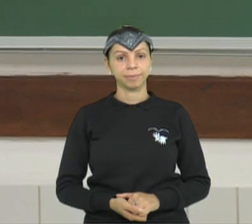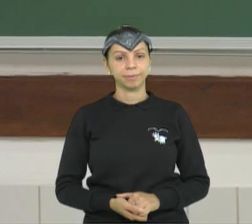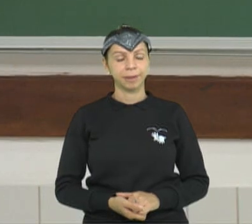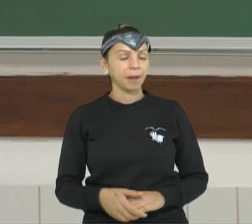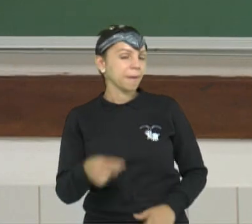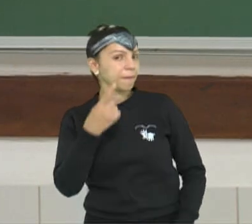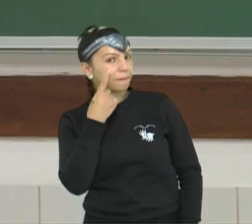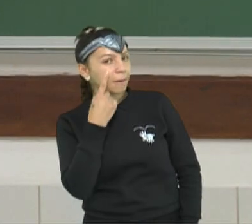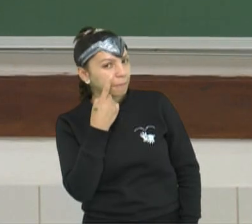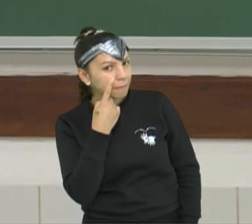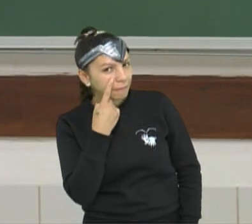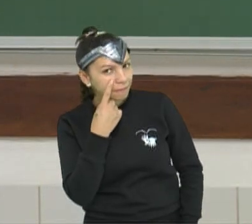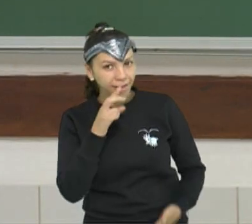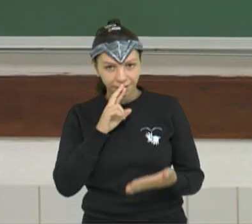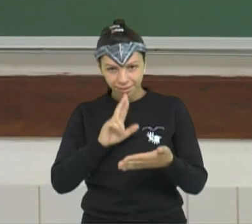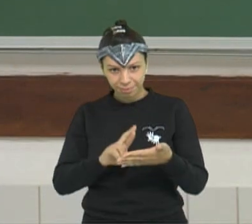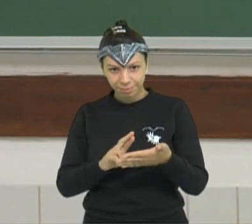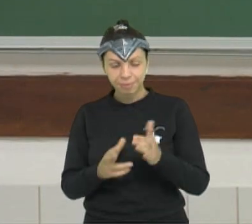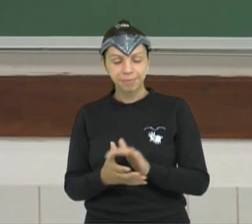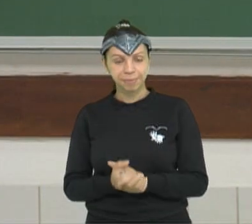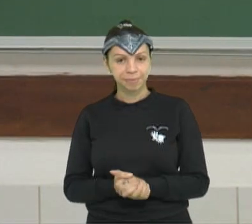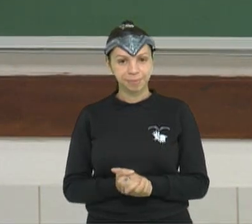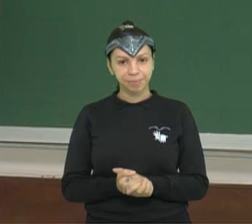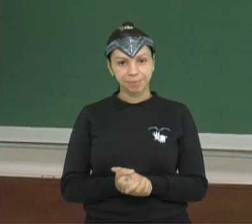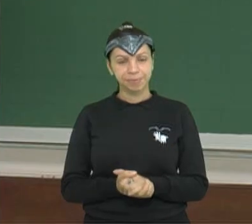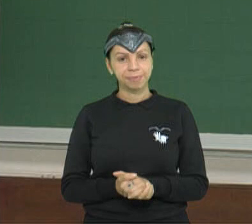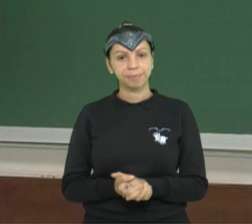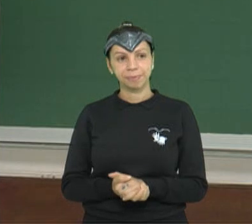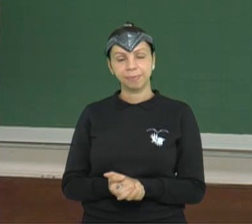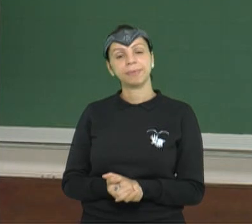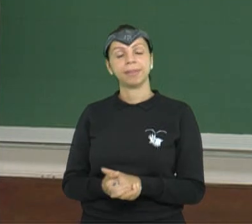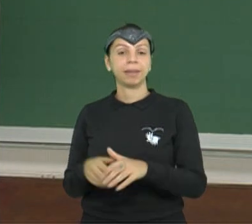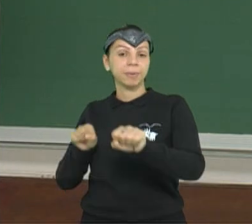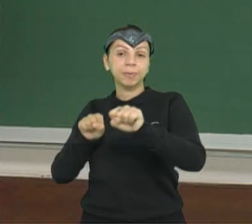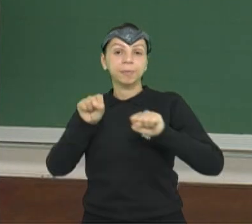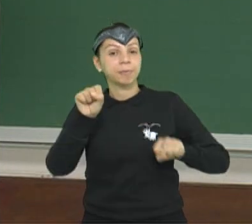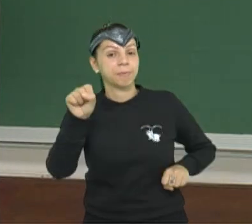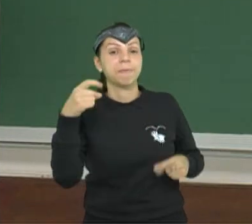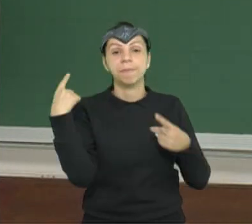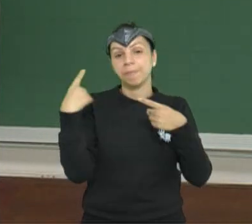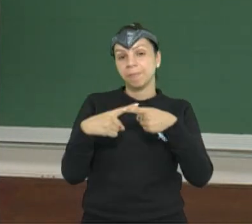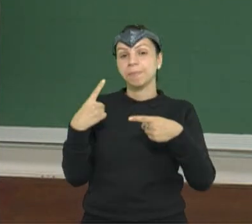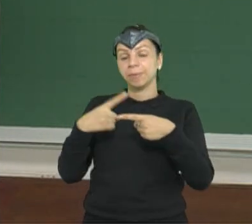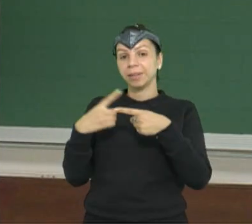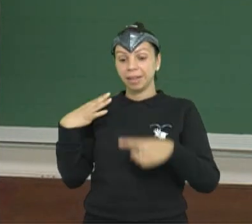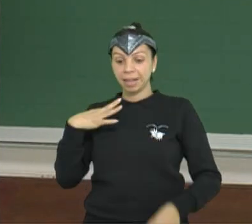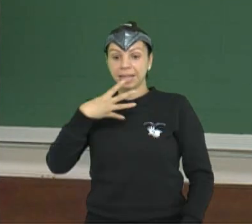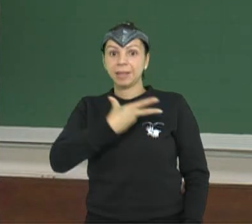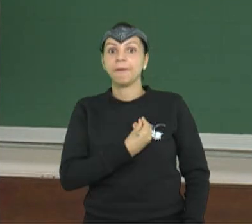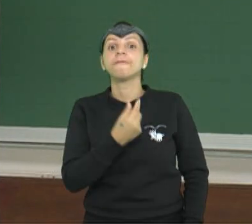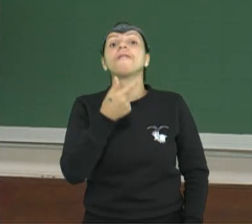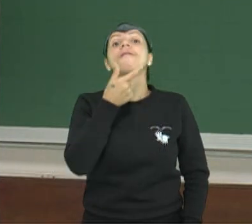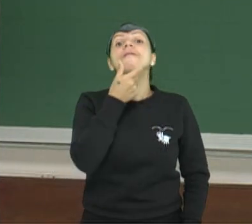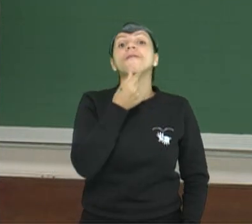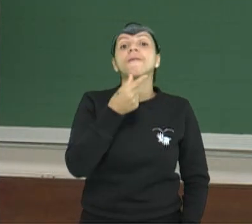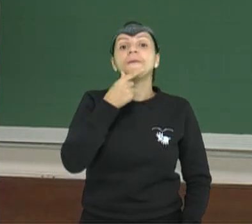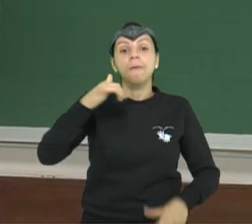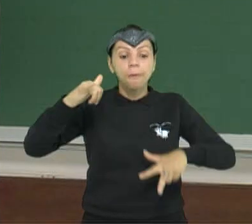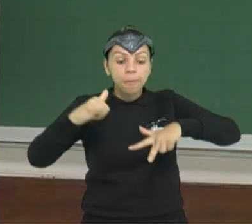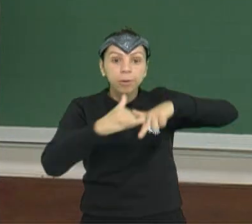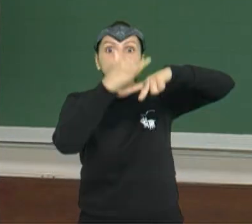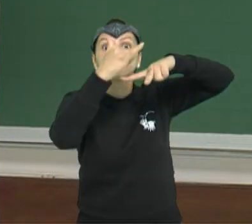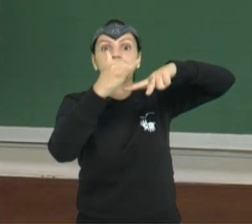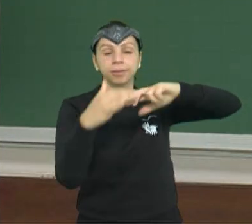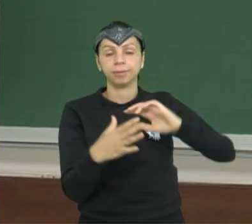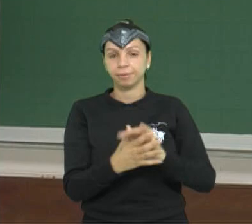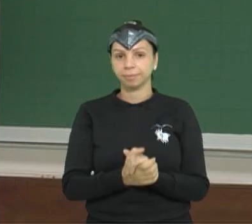Vamos conferir então? Olha só, ele é considerado um super-herói porque ele salvou um homem de um